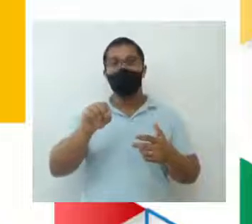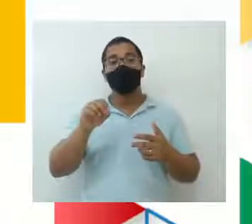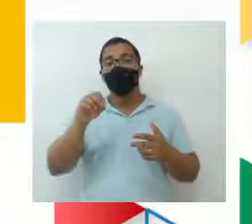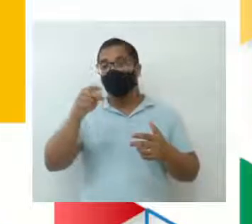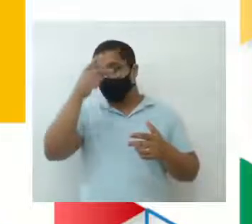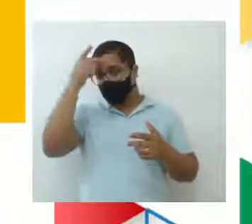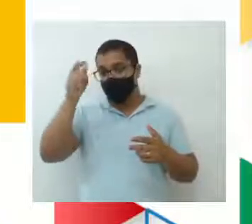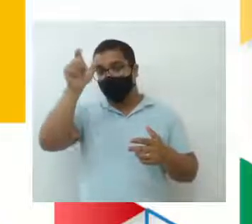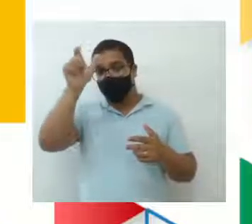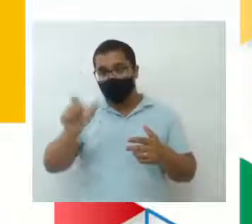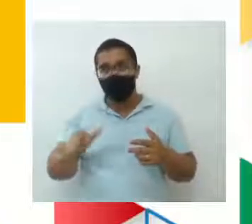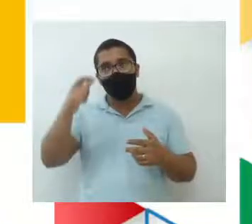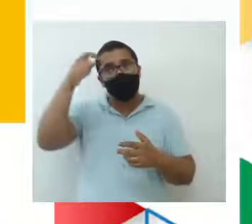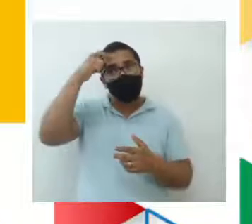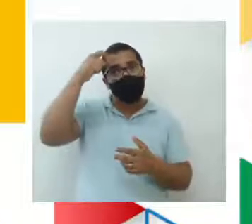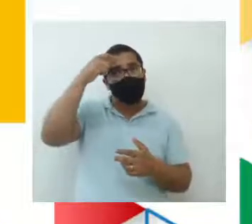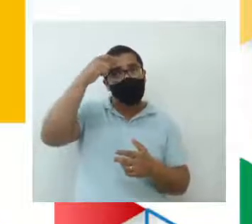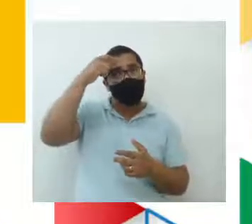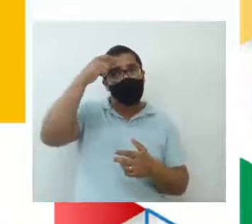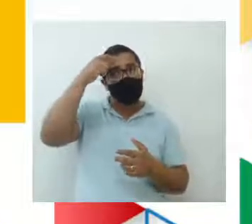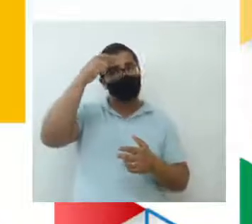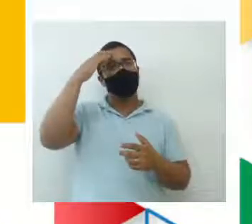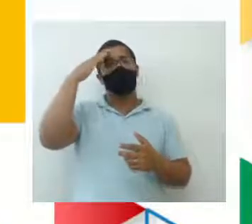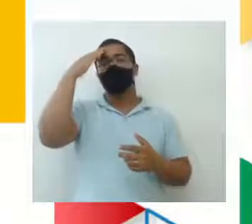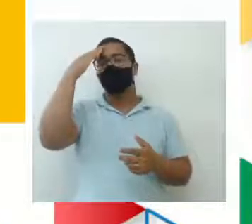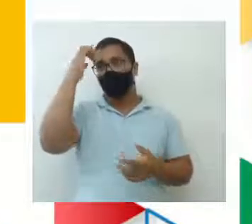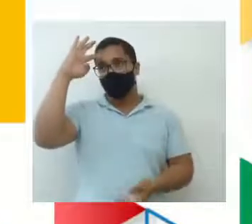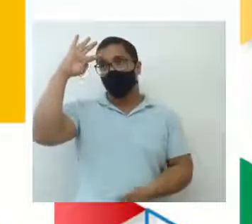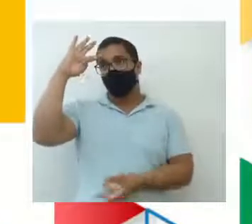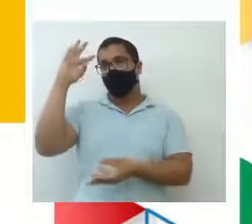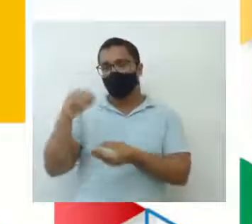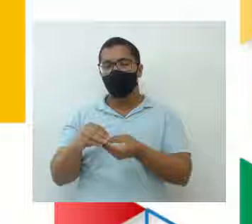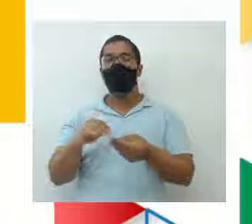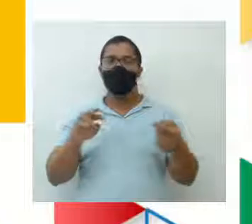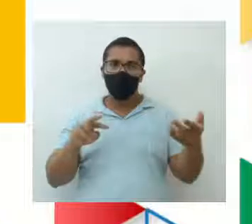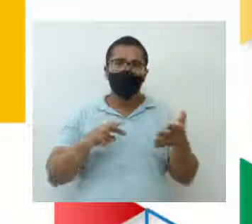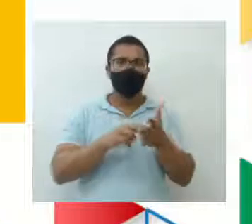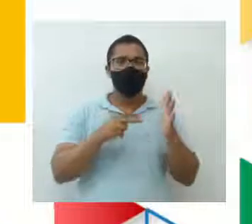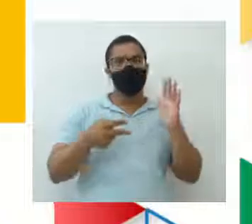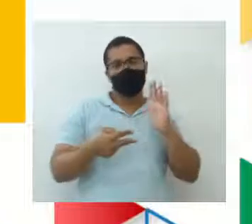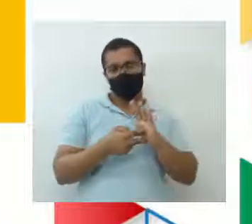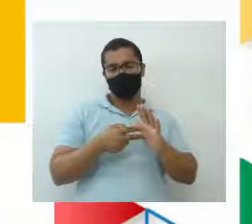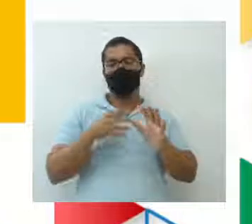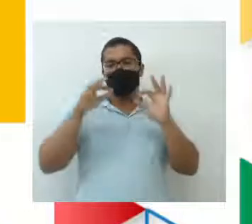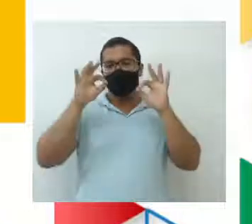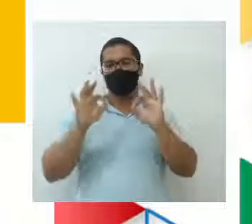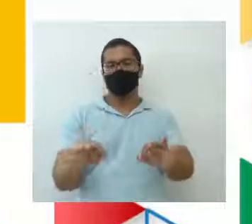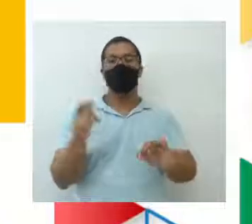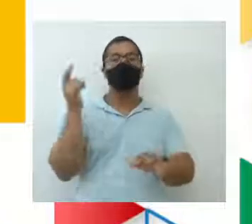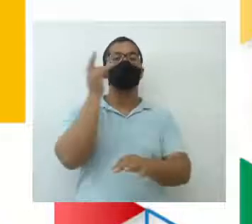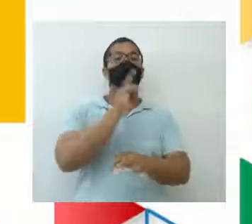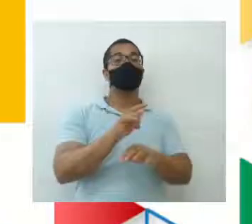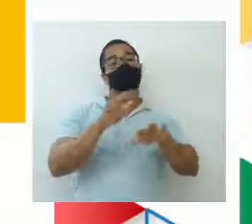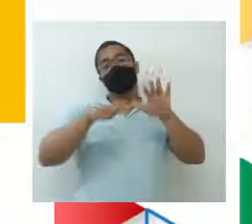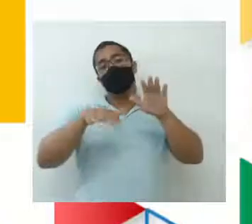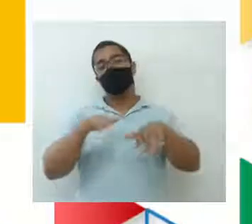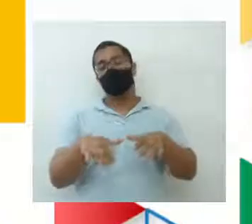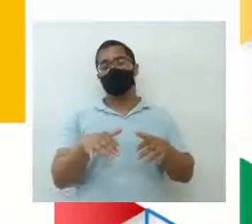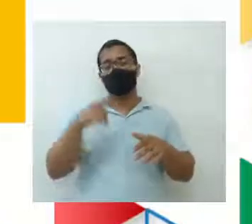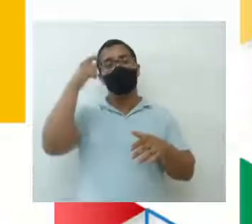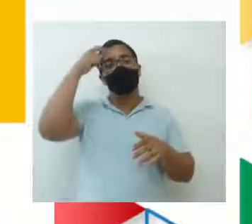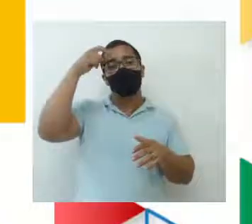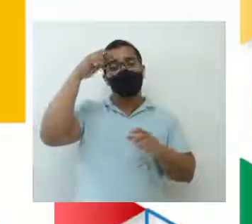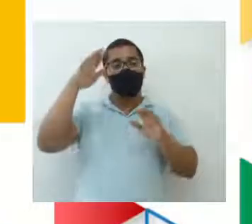pela consciência. Sendo assim, a consciência de algo varia de acordo com o contexto no